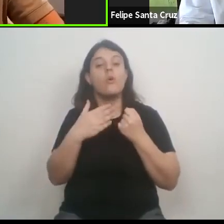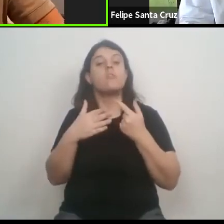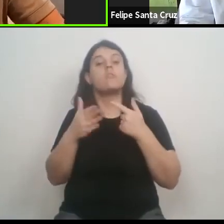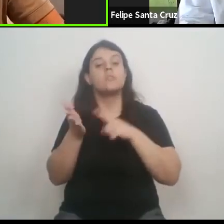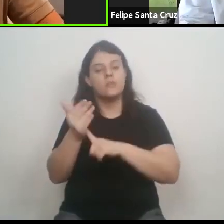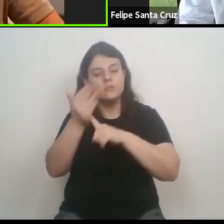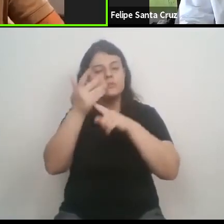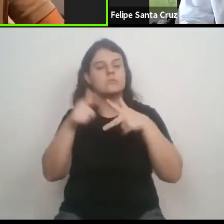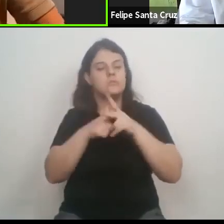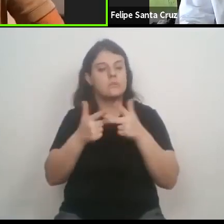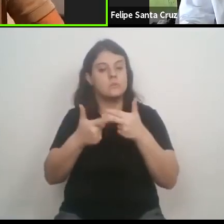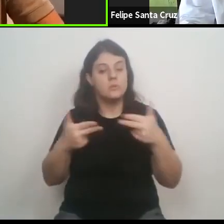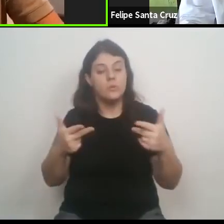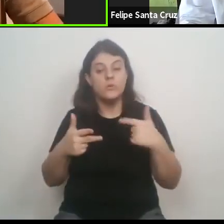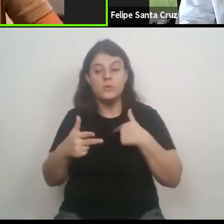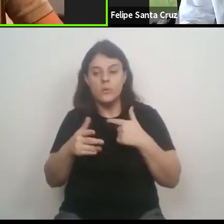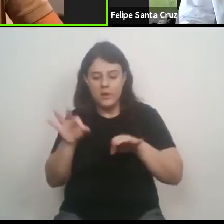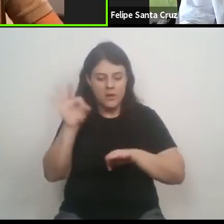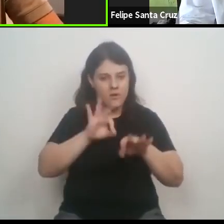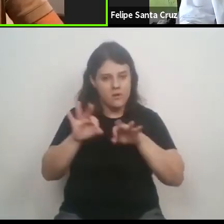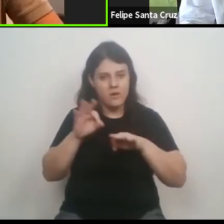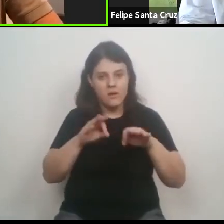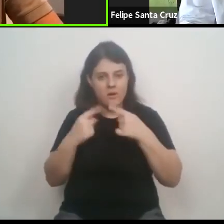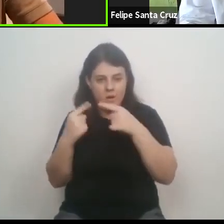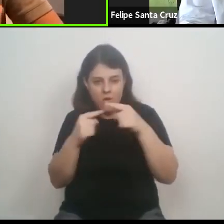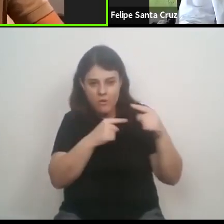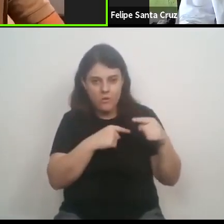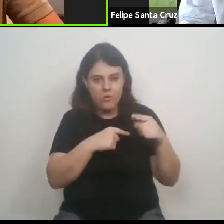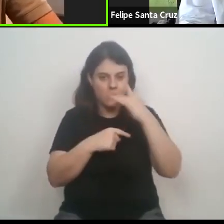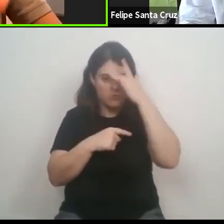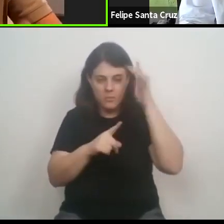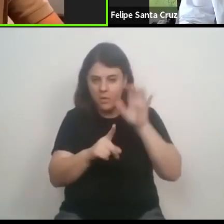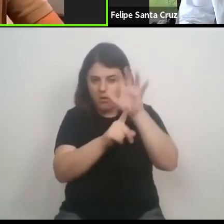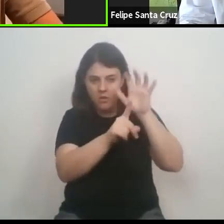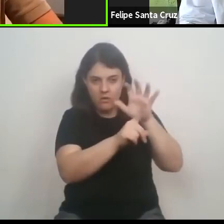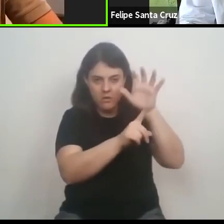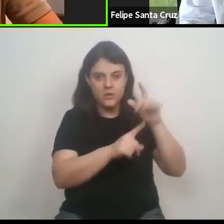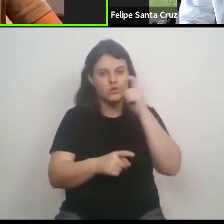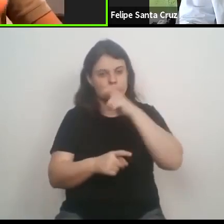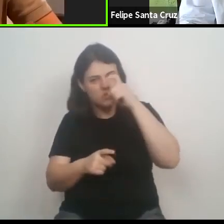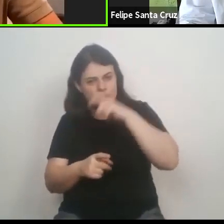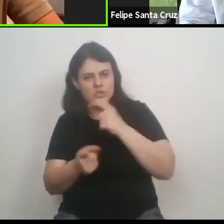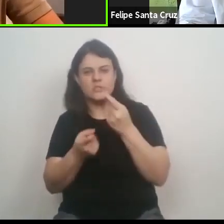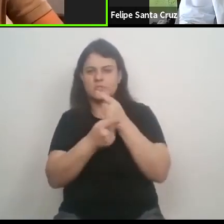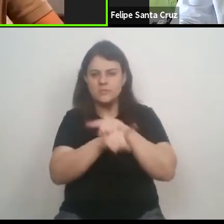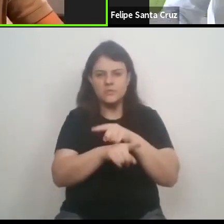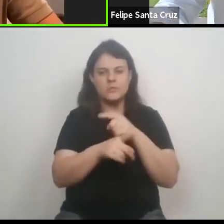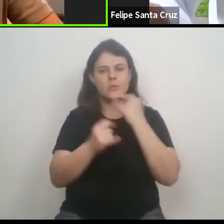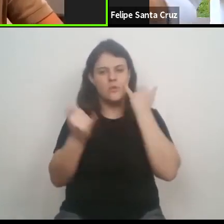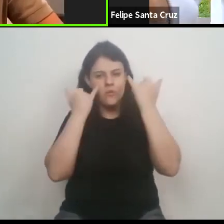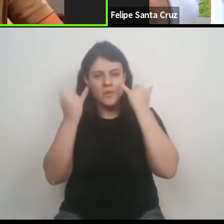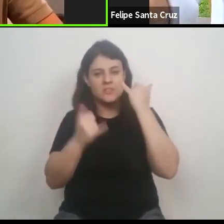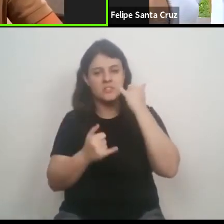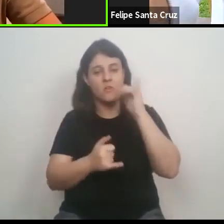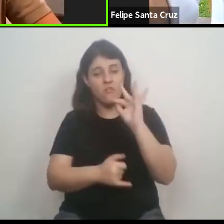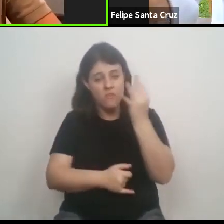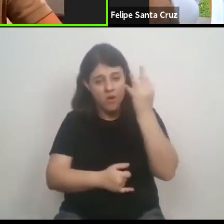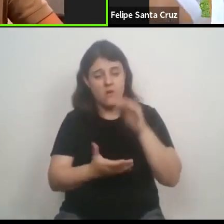para justamente mal orientar a opinião pública com injúrias, com calúnias, com dados falsos,